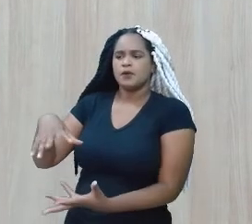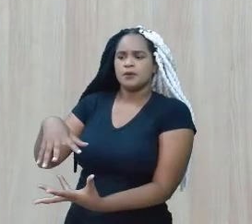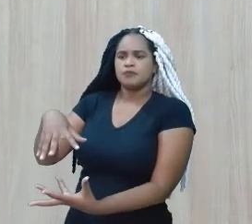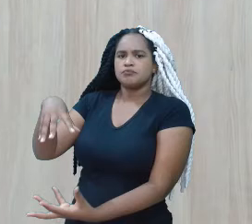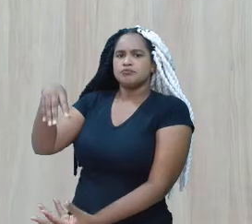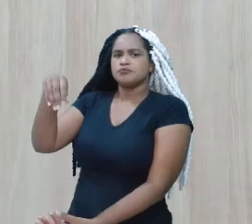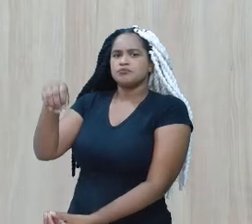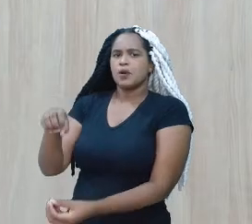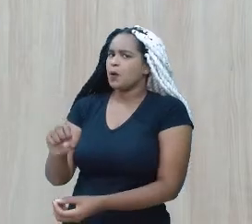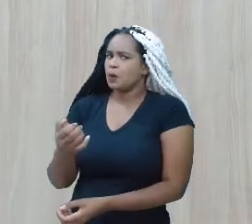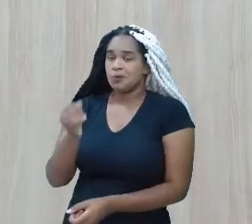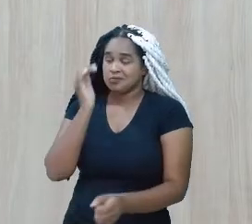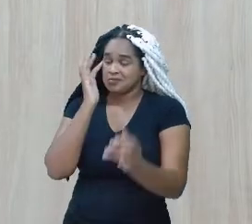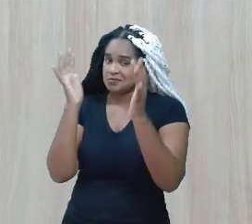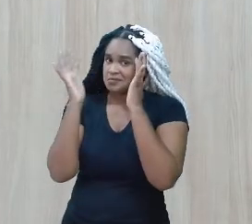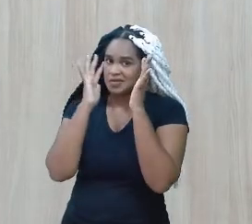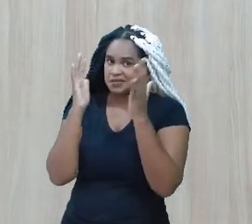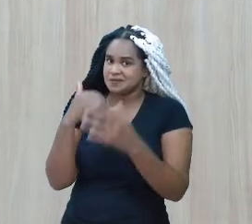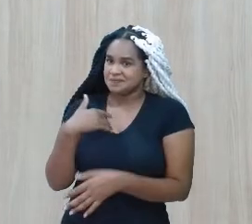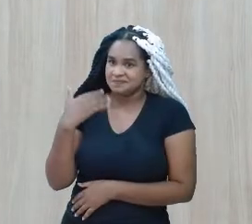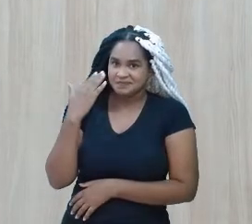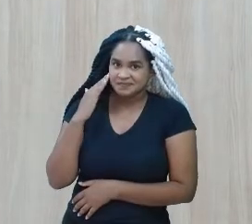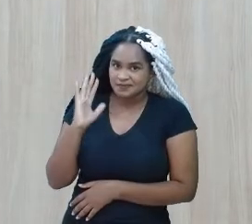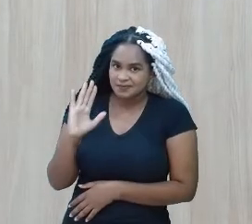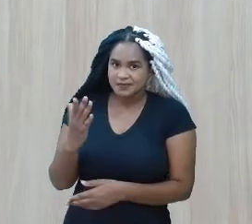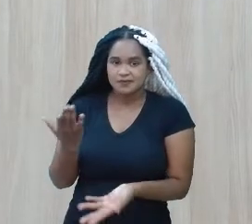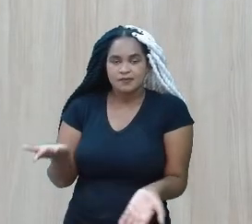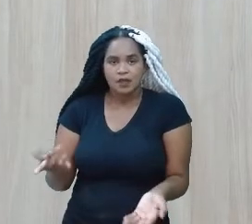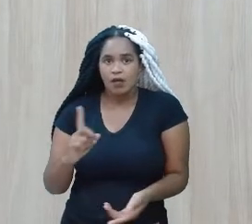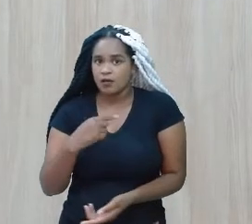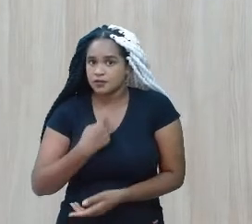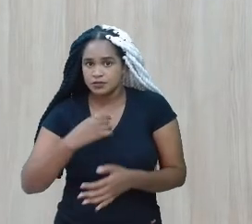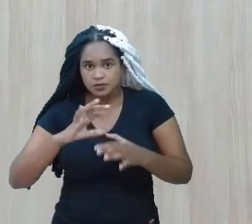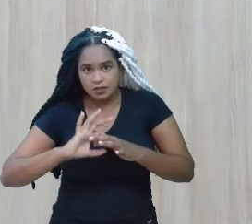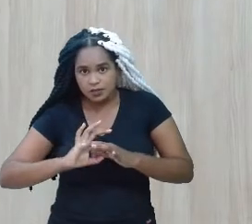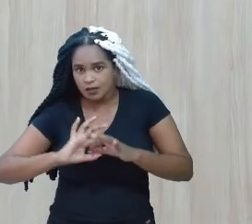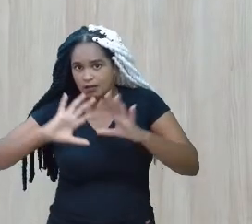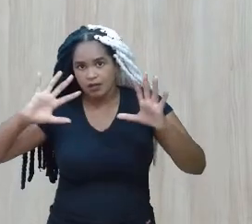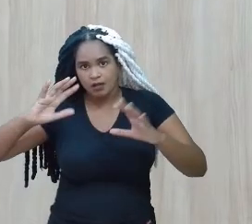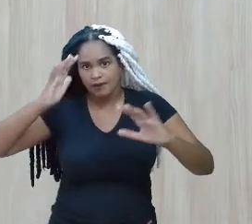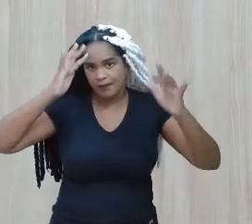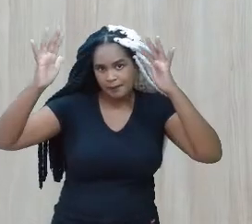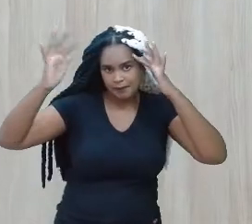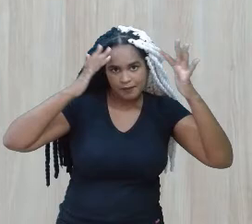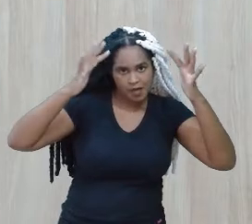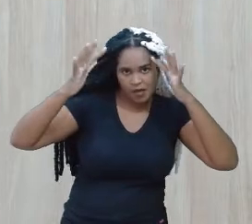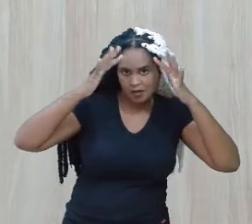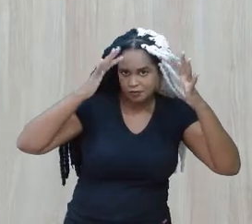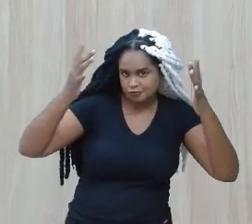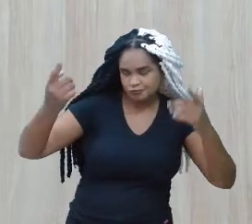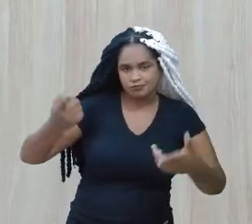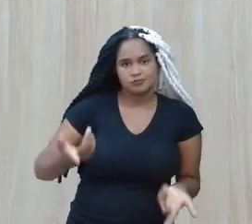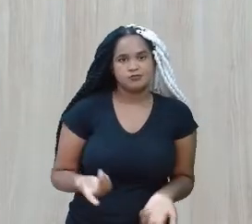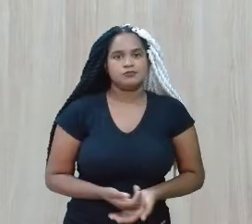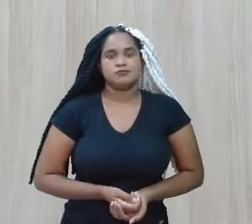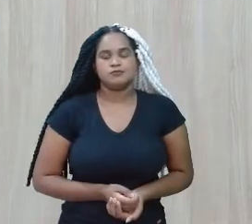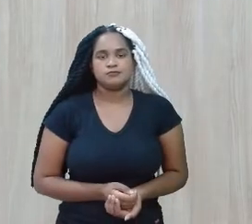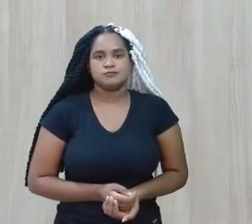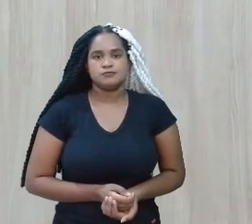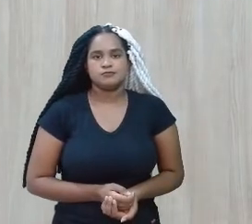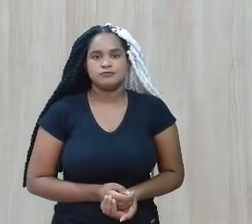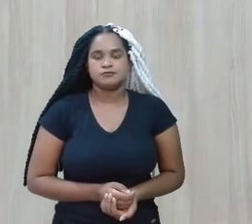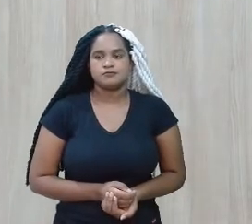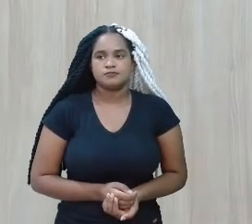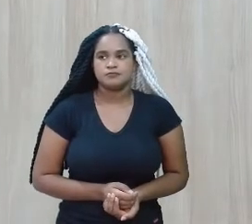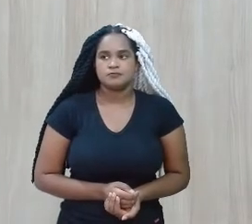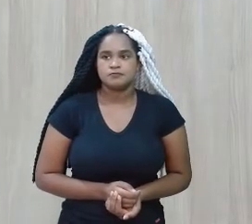imaginaram, por que não? Não é? Somos livres para imaginar, para ver, né, pensar, e